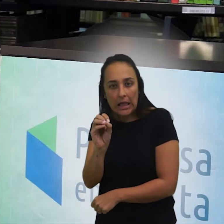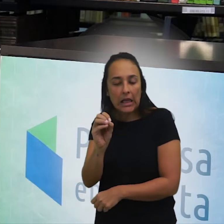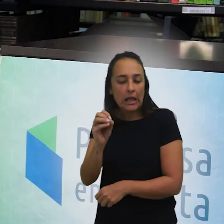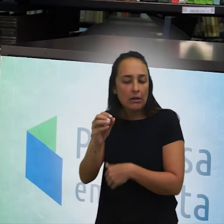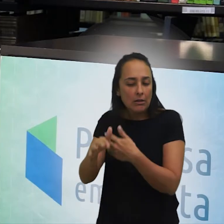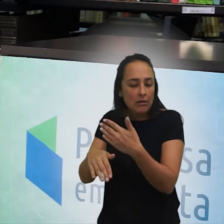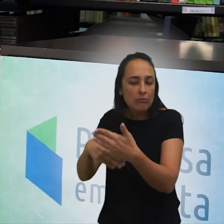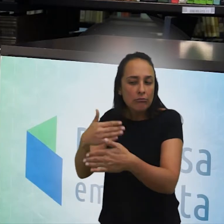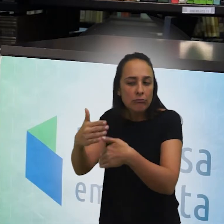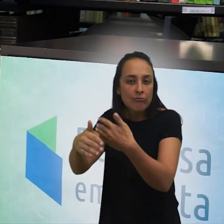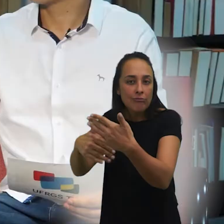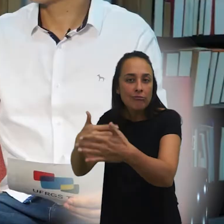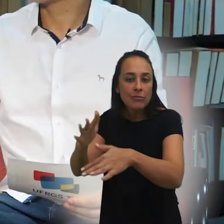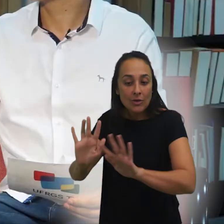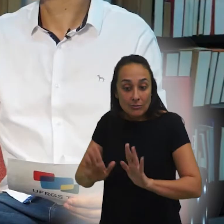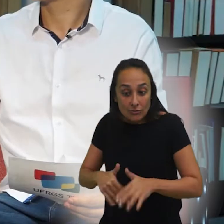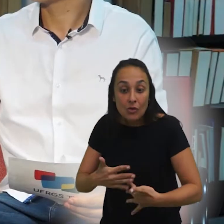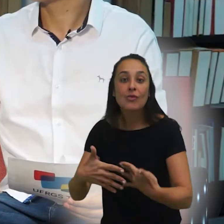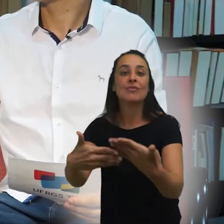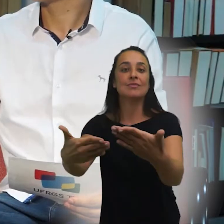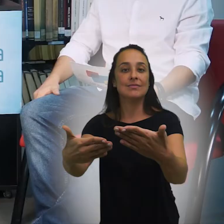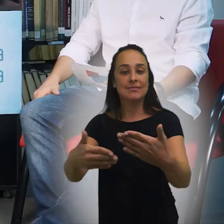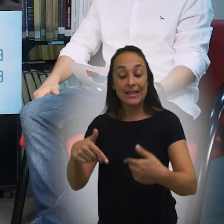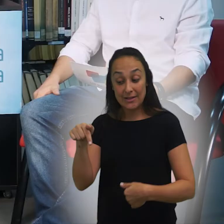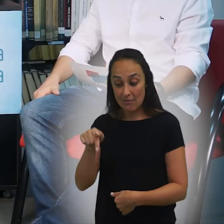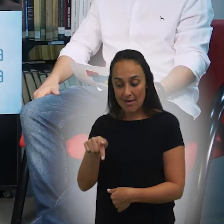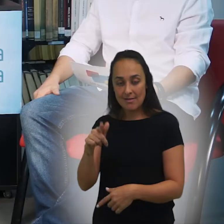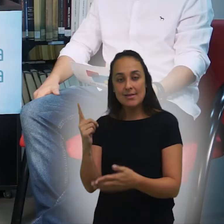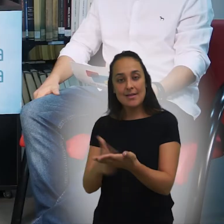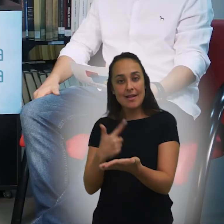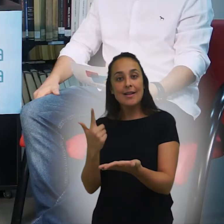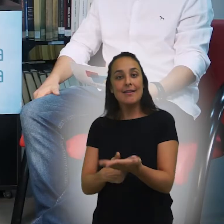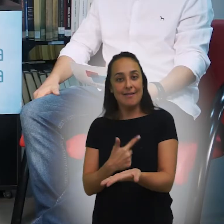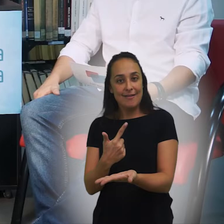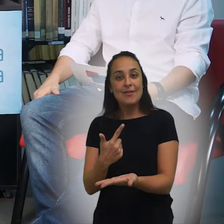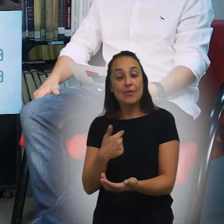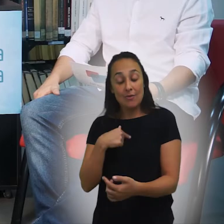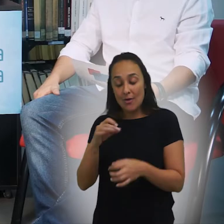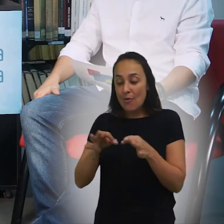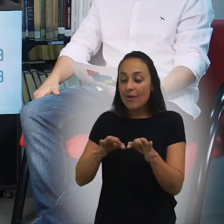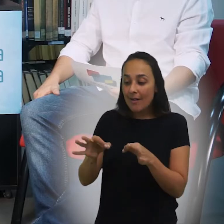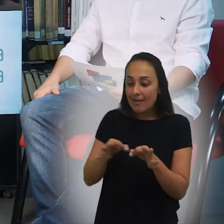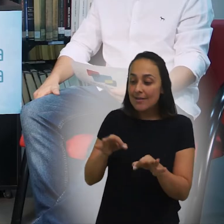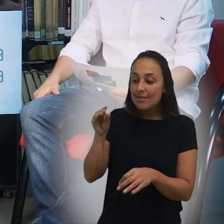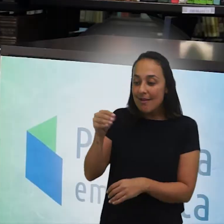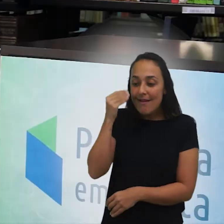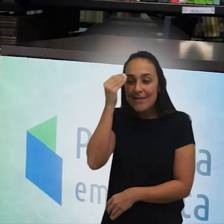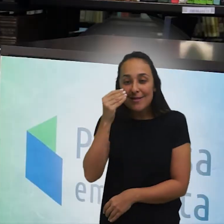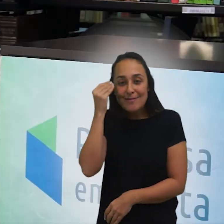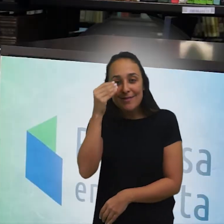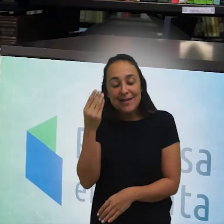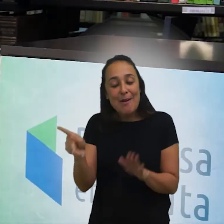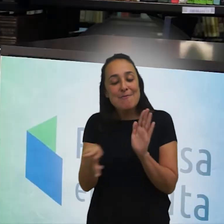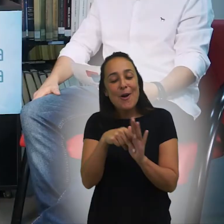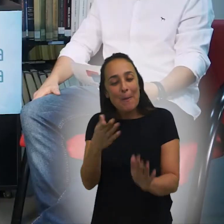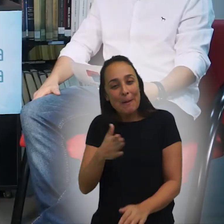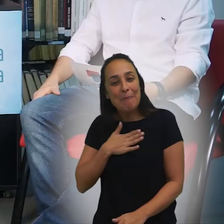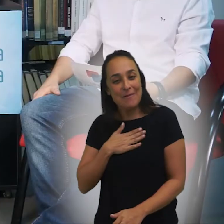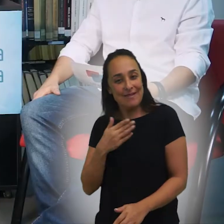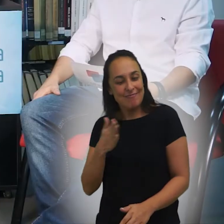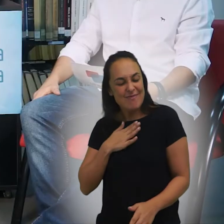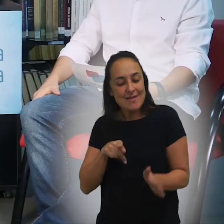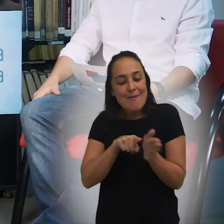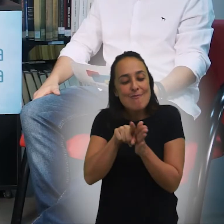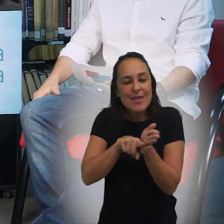foi organizado a partir dessa minha experiência pessoal de pesquisa e de orientação. Para mim ele é muito importante, porque